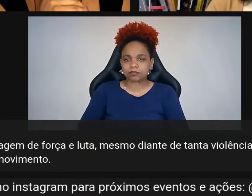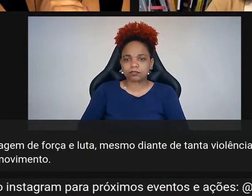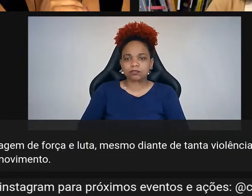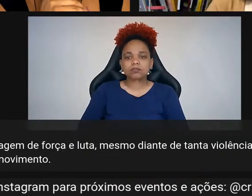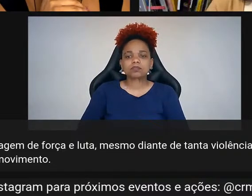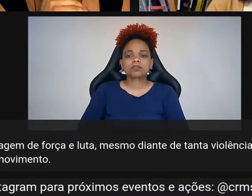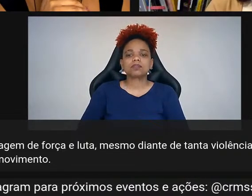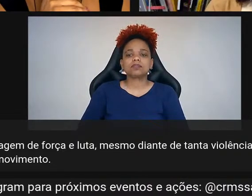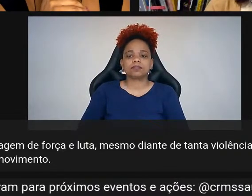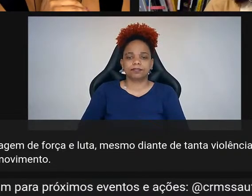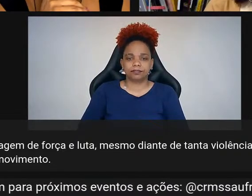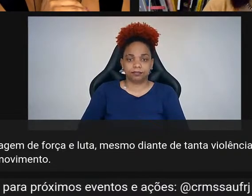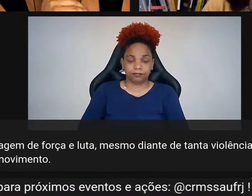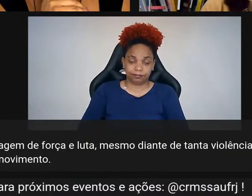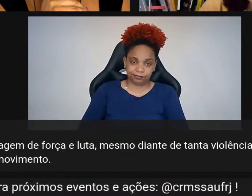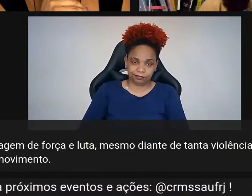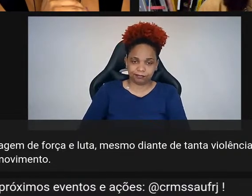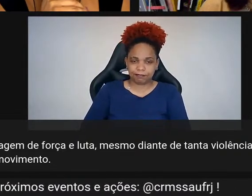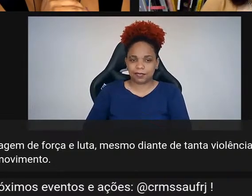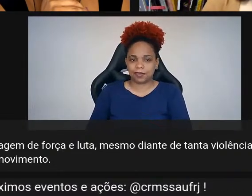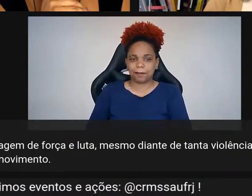Aqui nas minhas pesquisas, né,